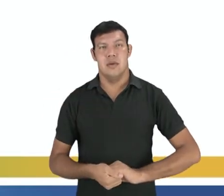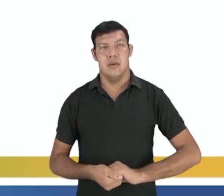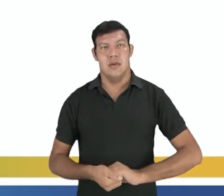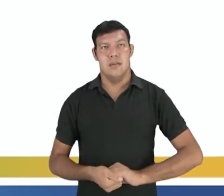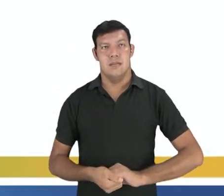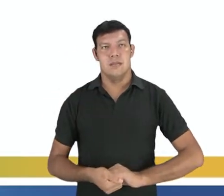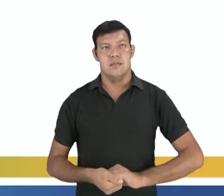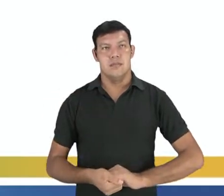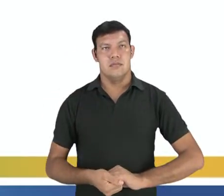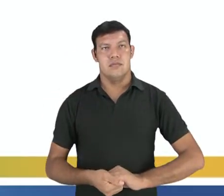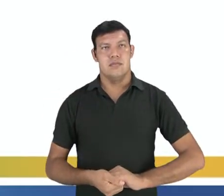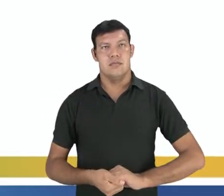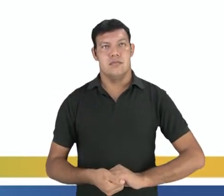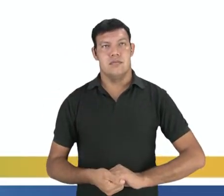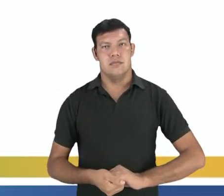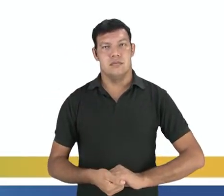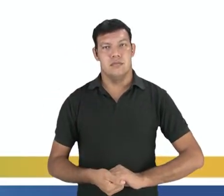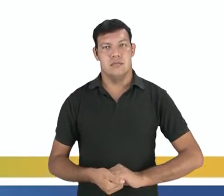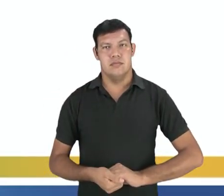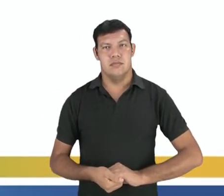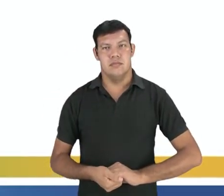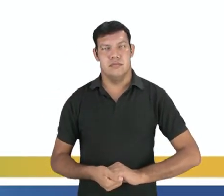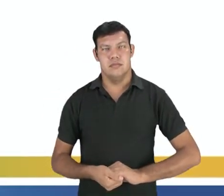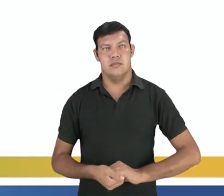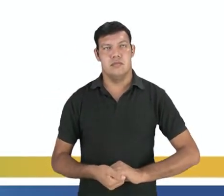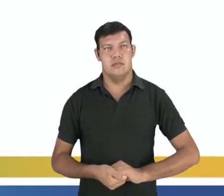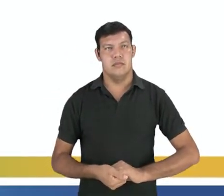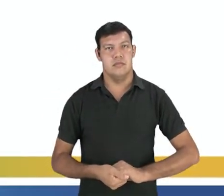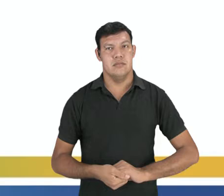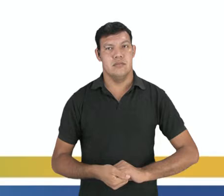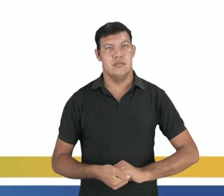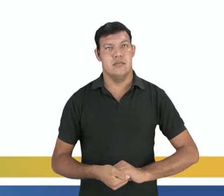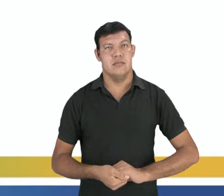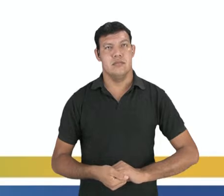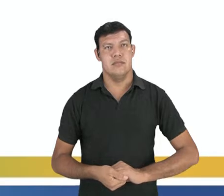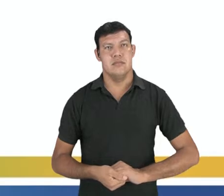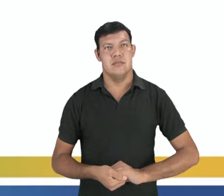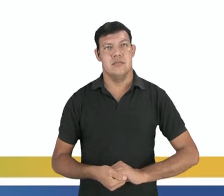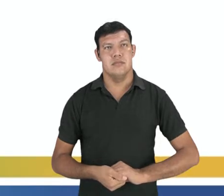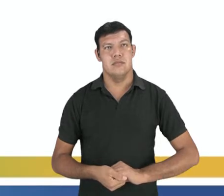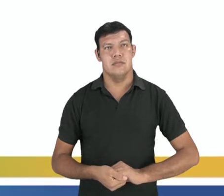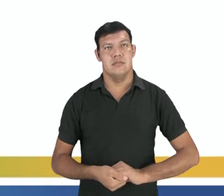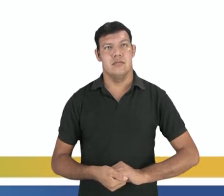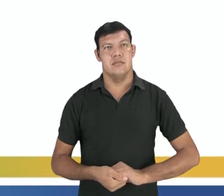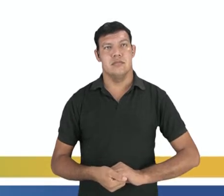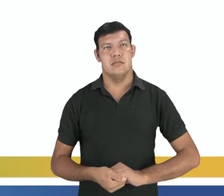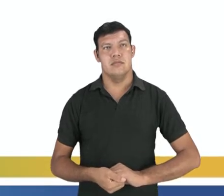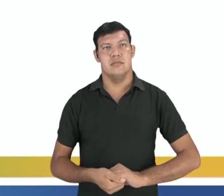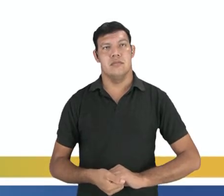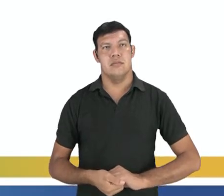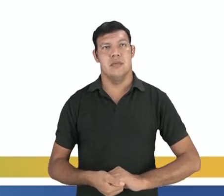2, aí eu vou ter o 15 não divide por 2, eu estou repetindo ele. O